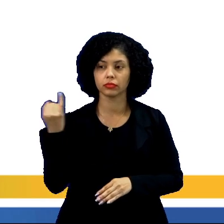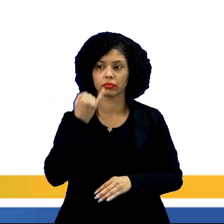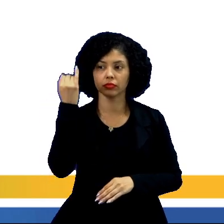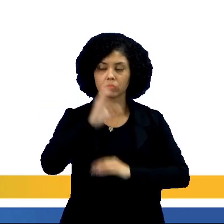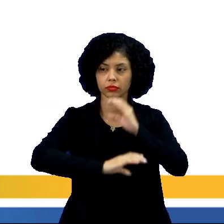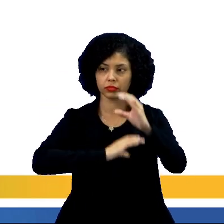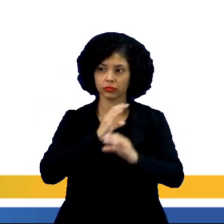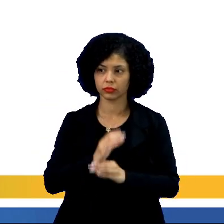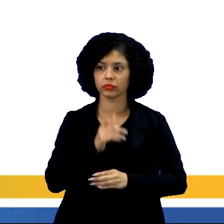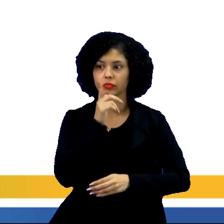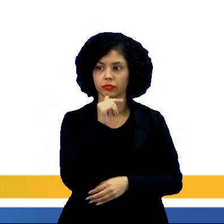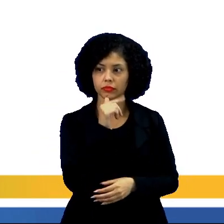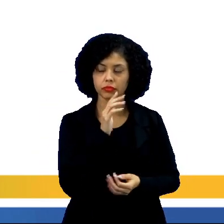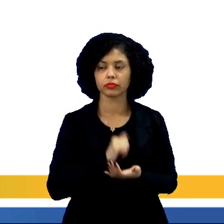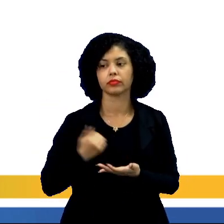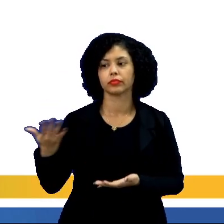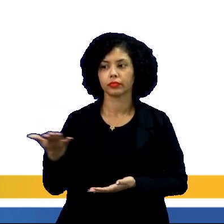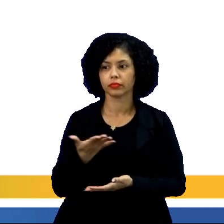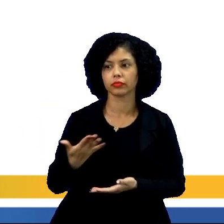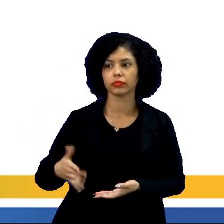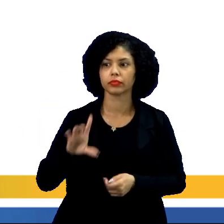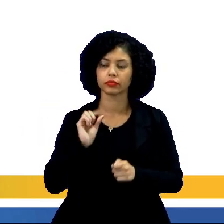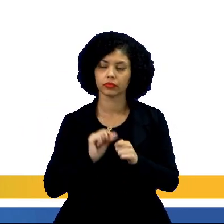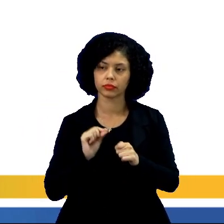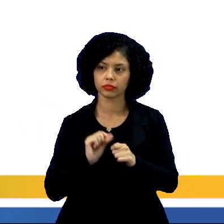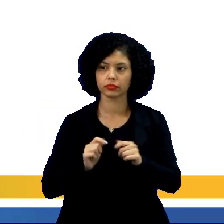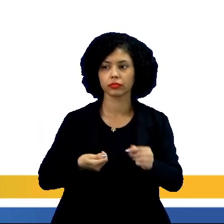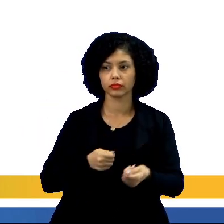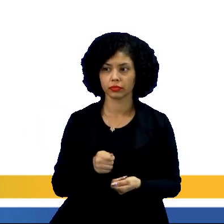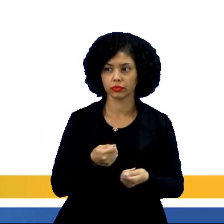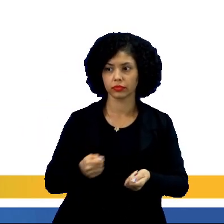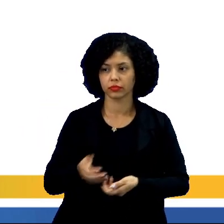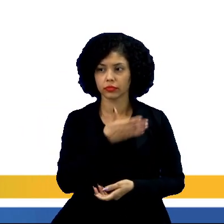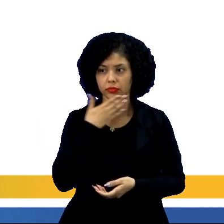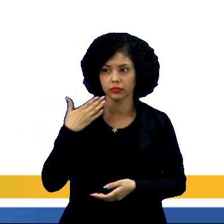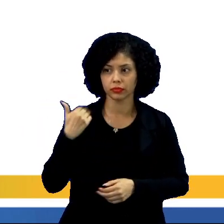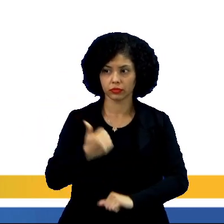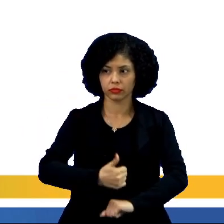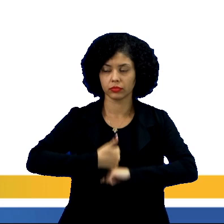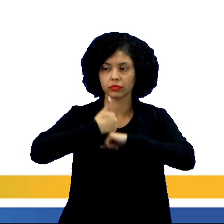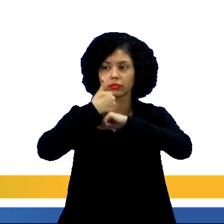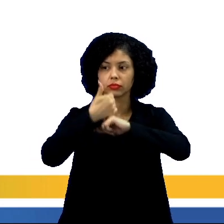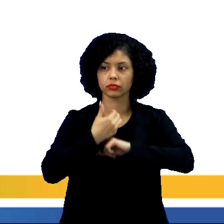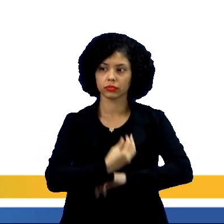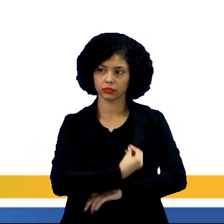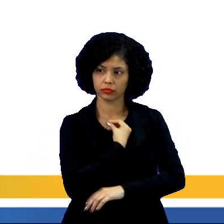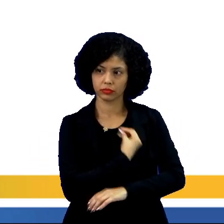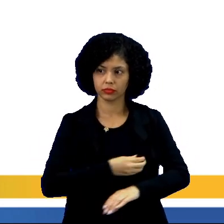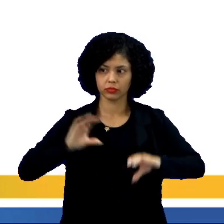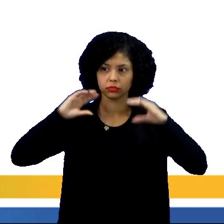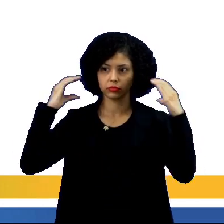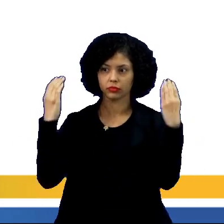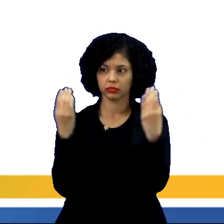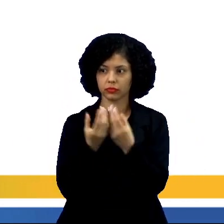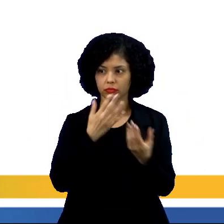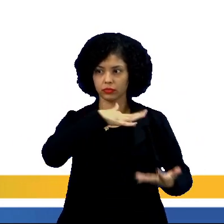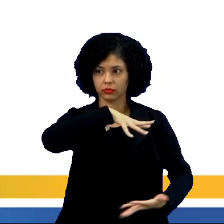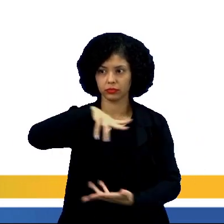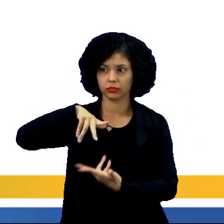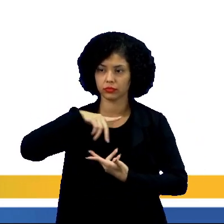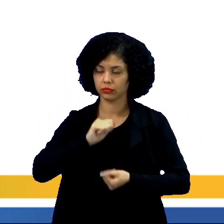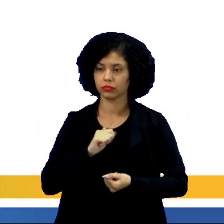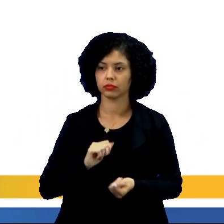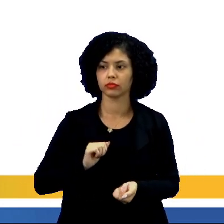A importância do ciclo hidrológico da água é basicamente fazer a manutenção e melhorar a qualidade de vida